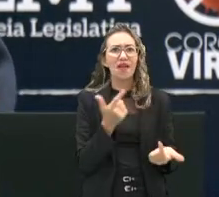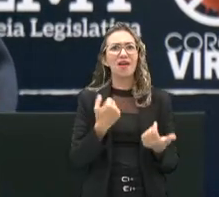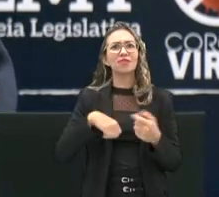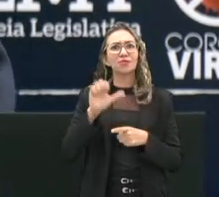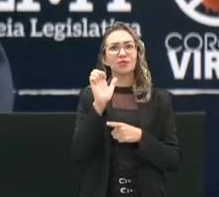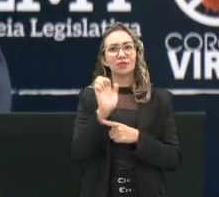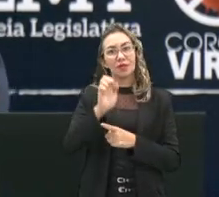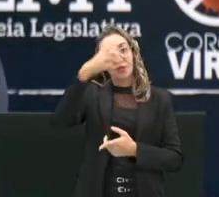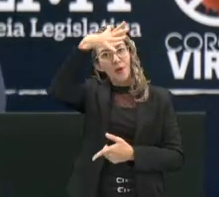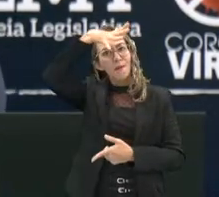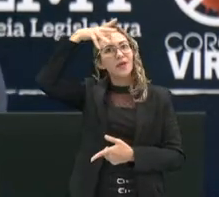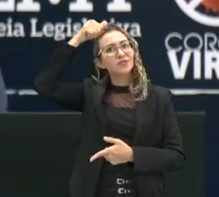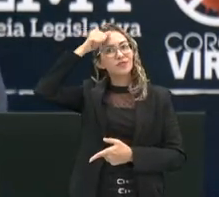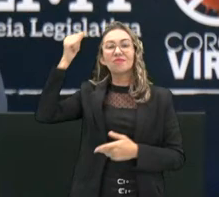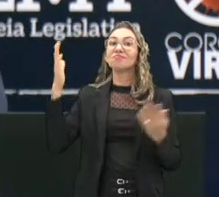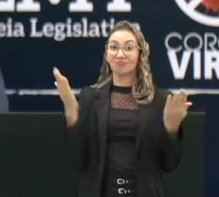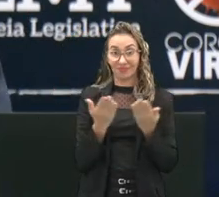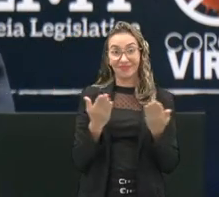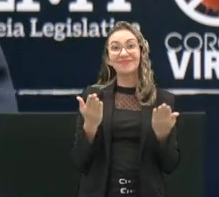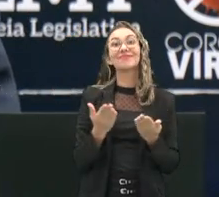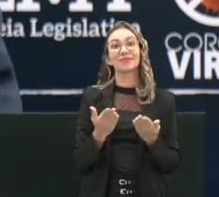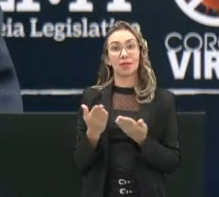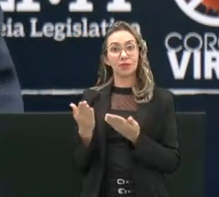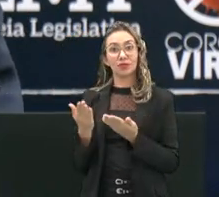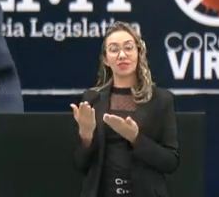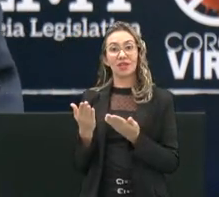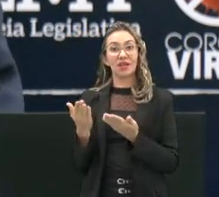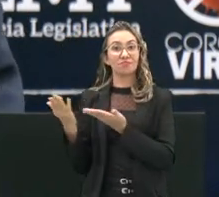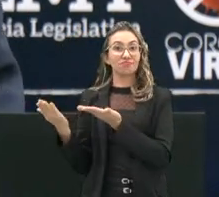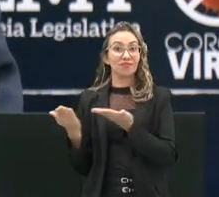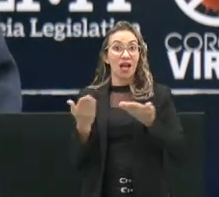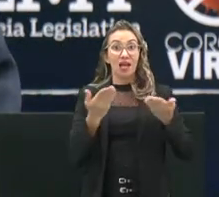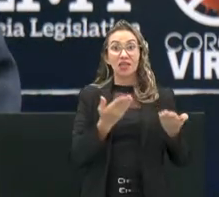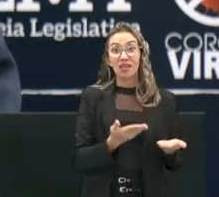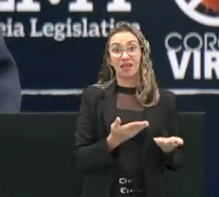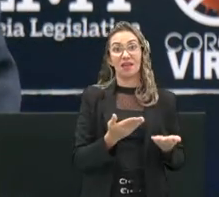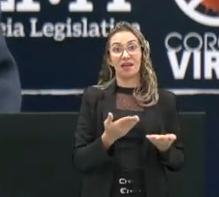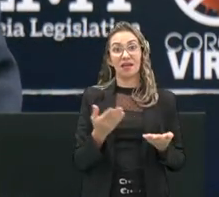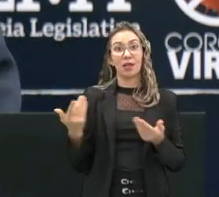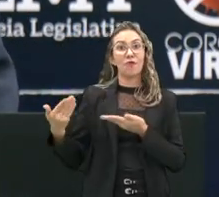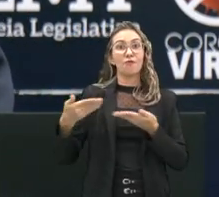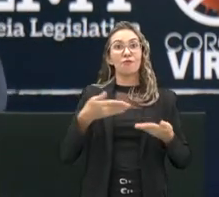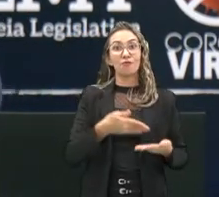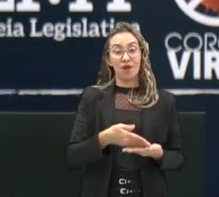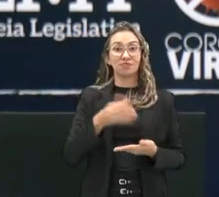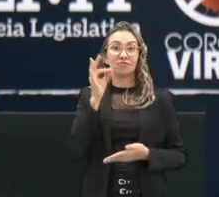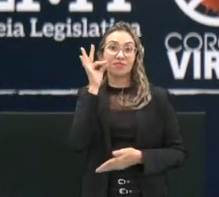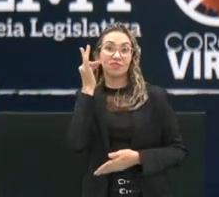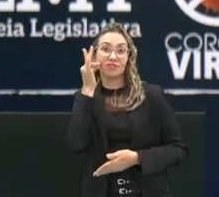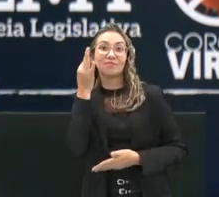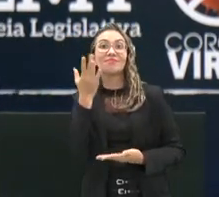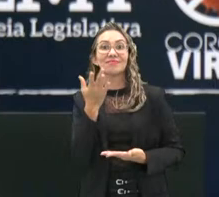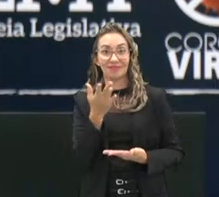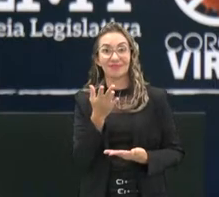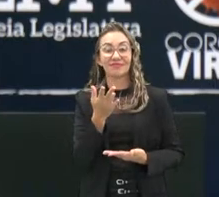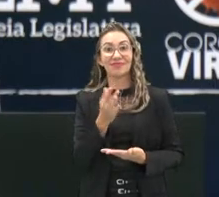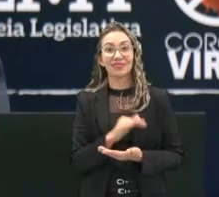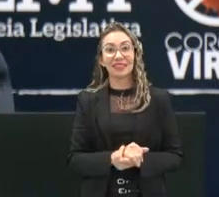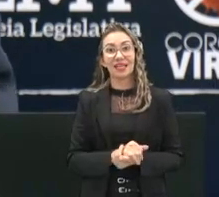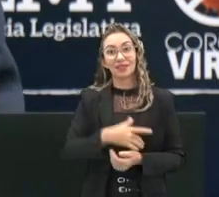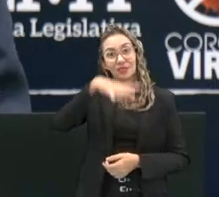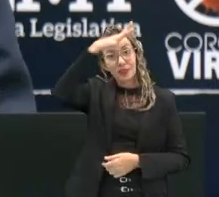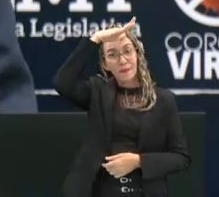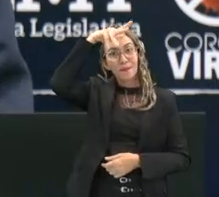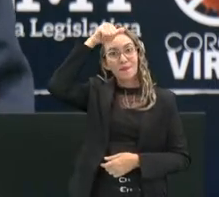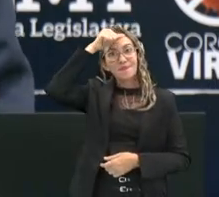com a vinda da Universidade Federal de Mato Grosso, um grande marco para o nosso Estado de Mato Grosso, um trabalho conjunto entre